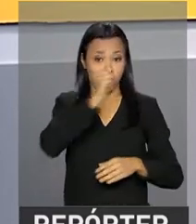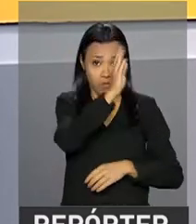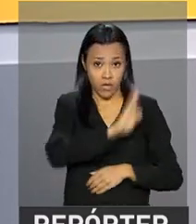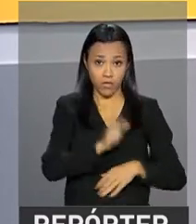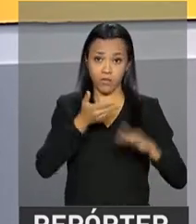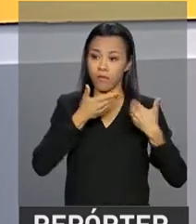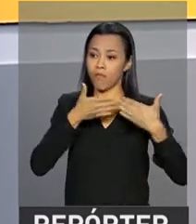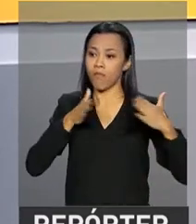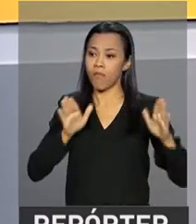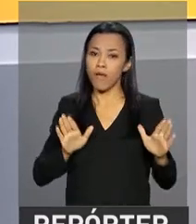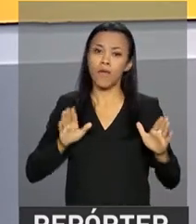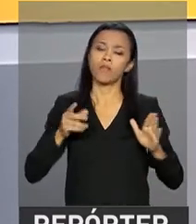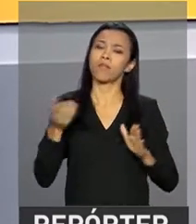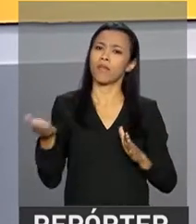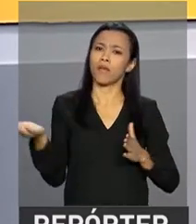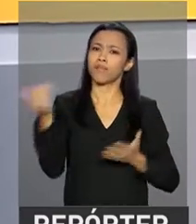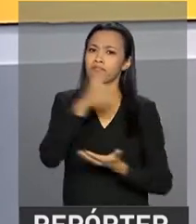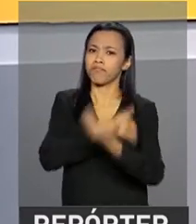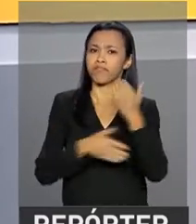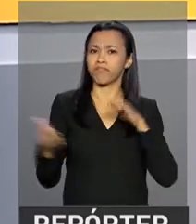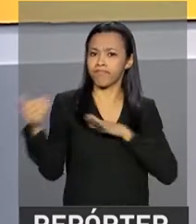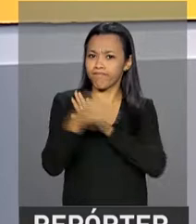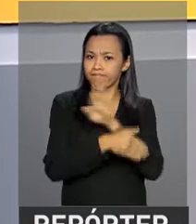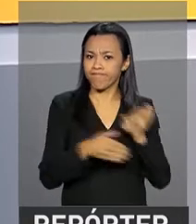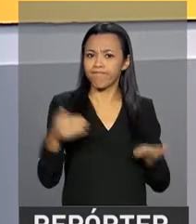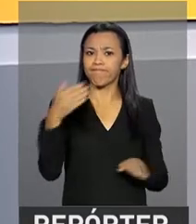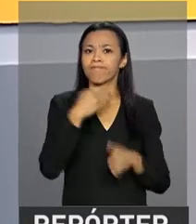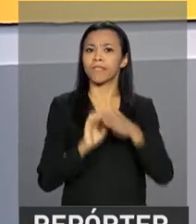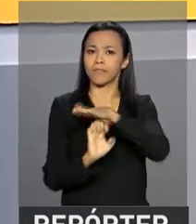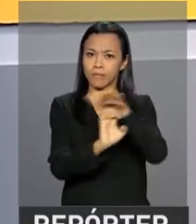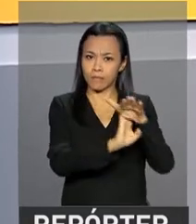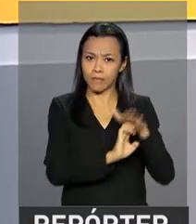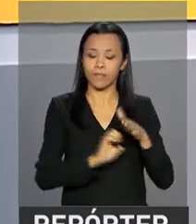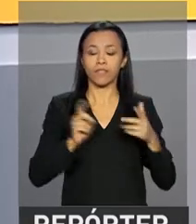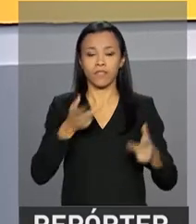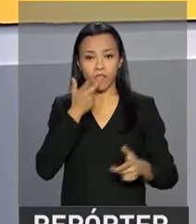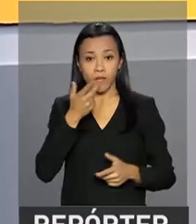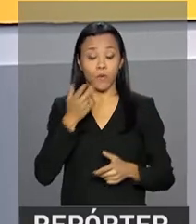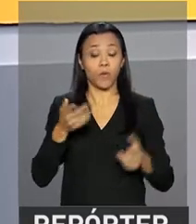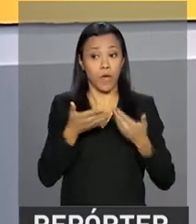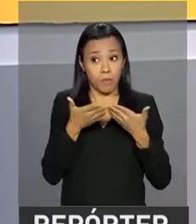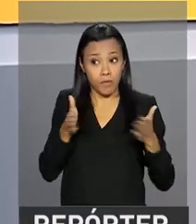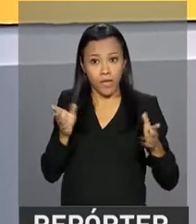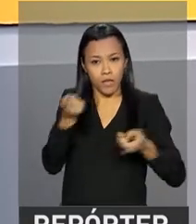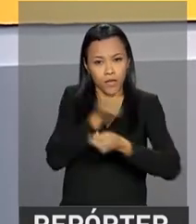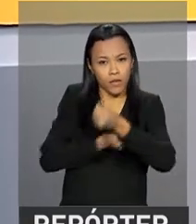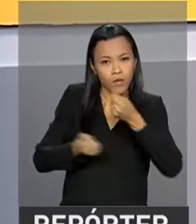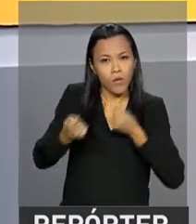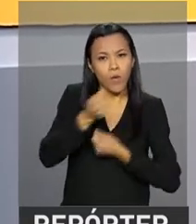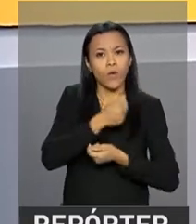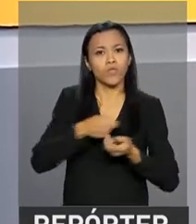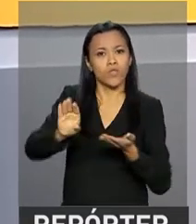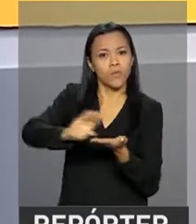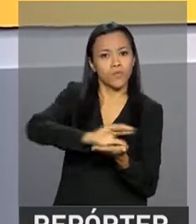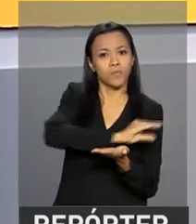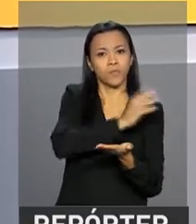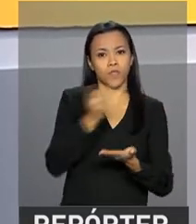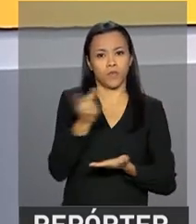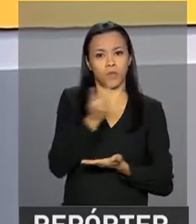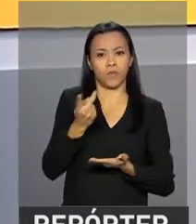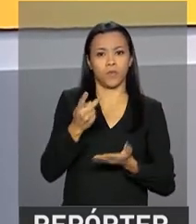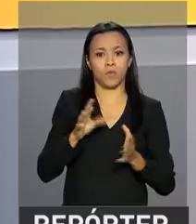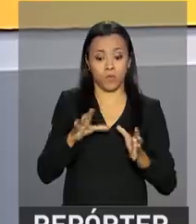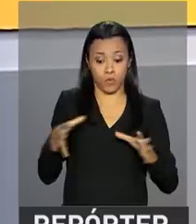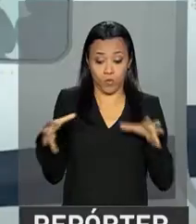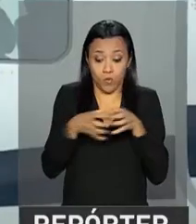para investimentos estrangeiros. Temer defendeu a ampliação das relações de negócios e investimentos entre os países do BRICS.